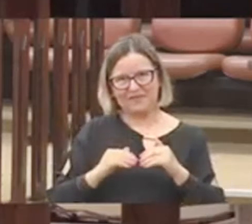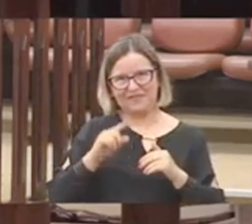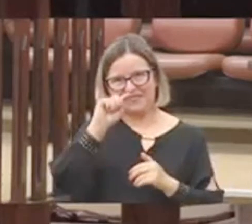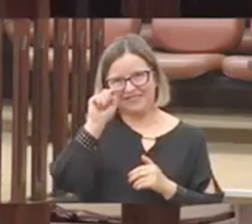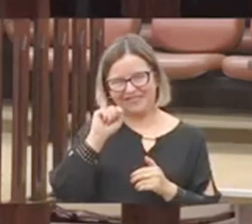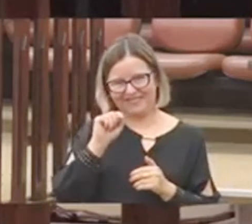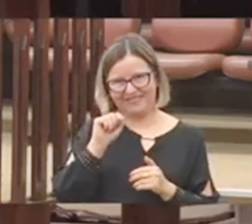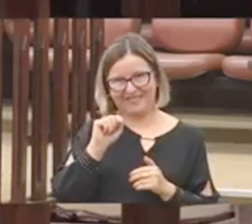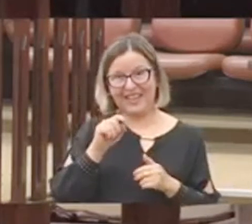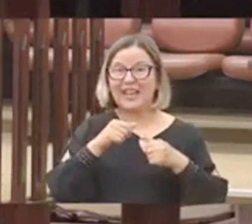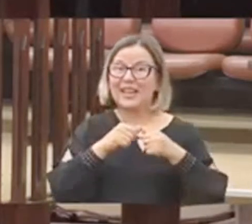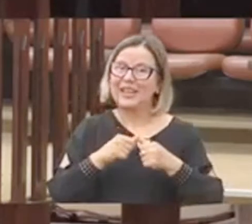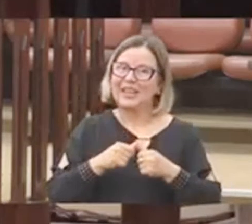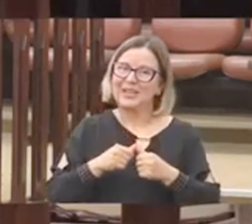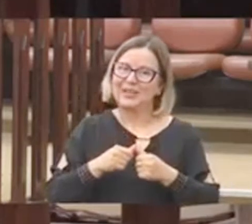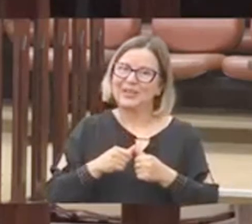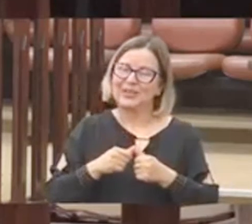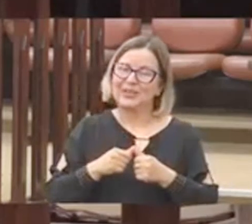coração.